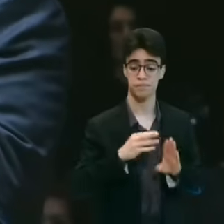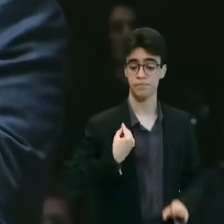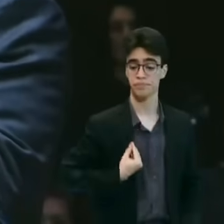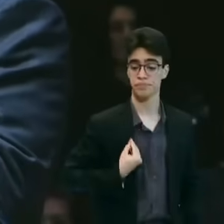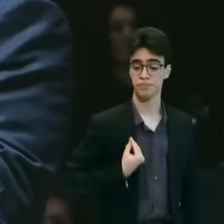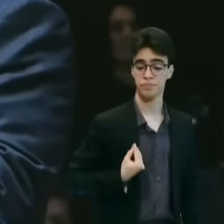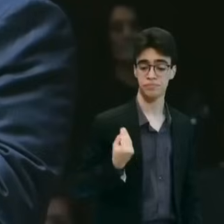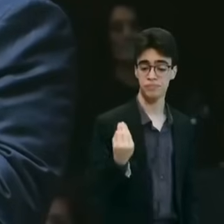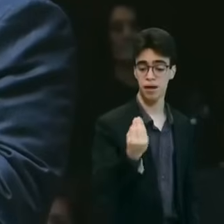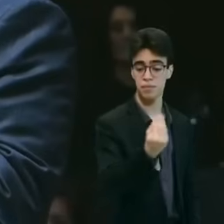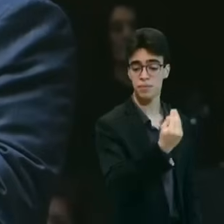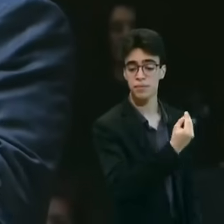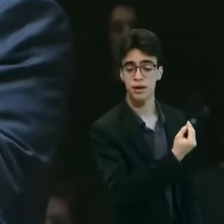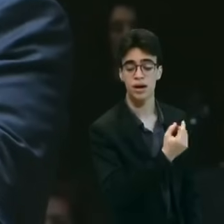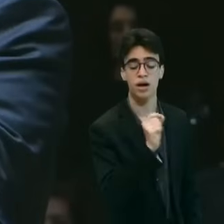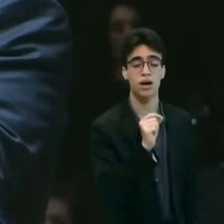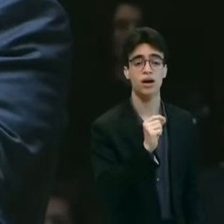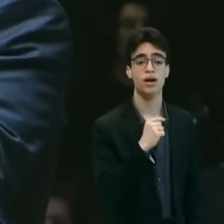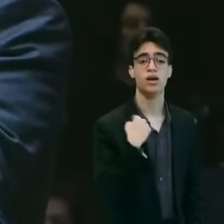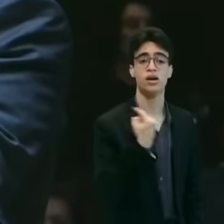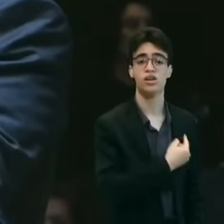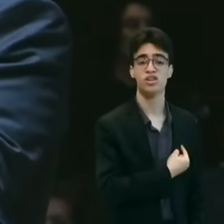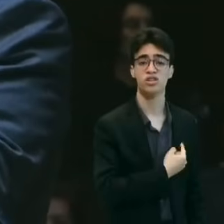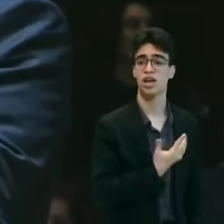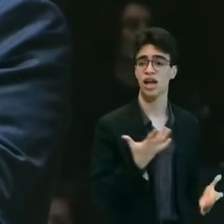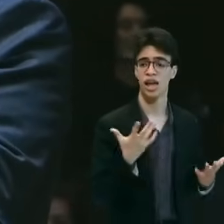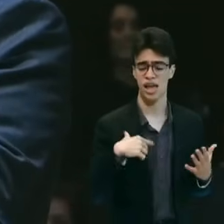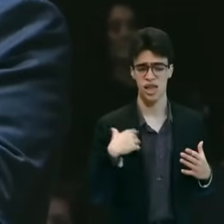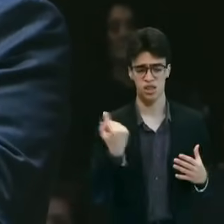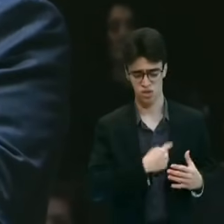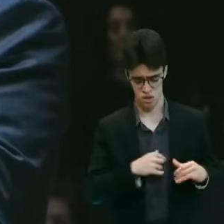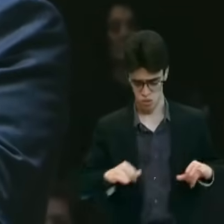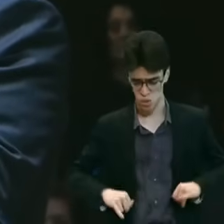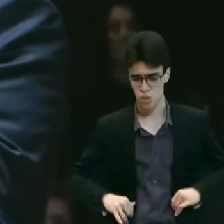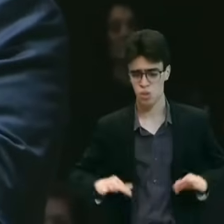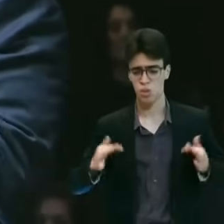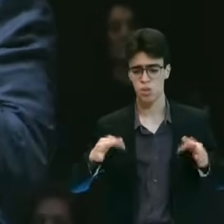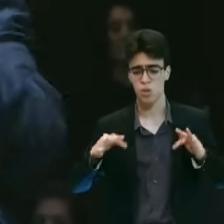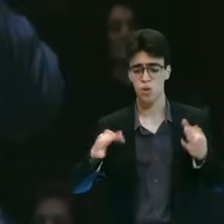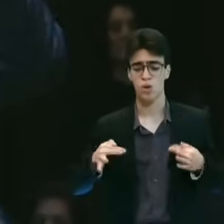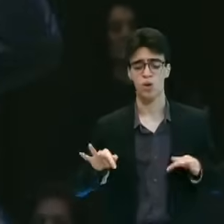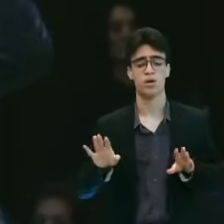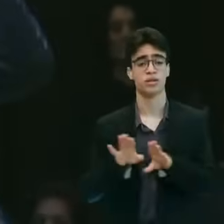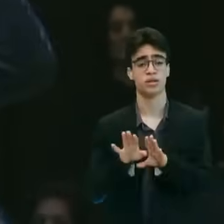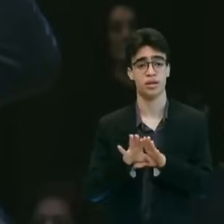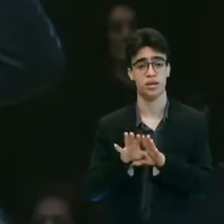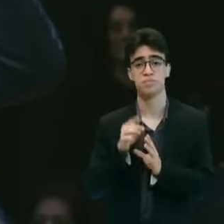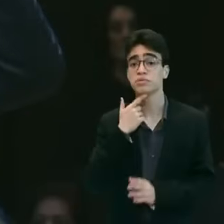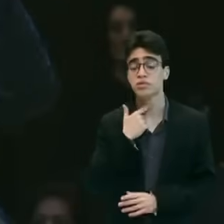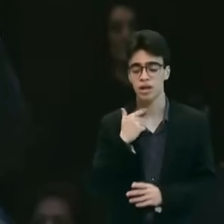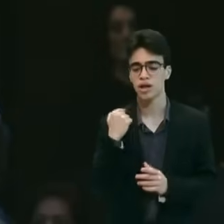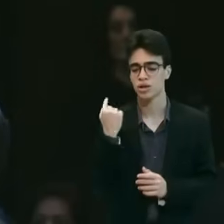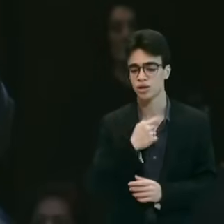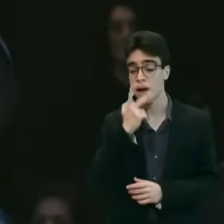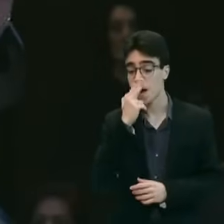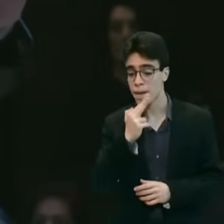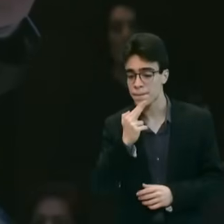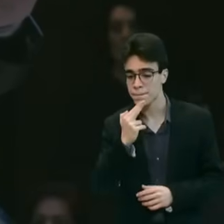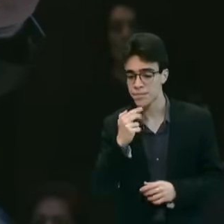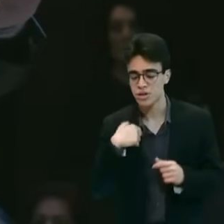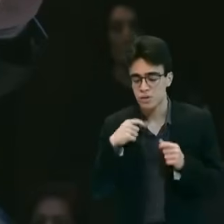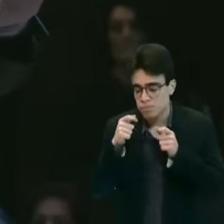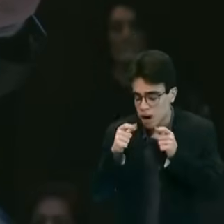através da nossa dor e dos nossos desejos. Então a gente põe um óculos e eu estou olhando